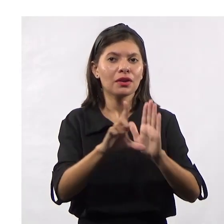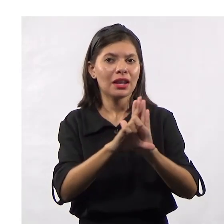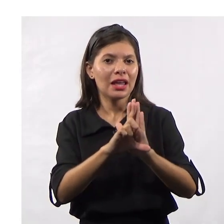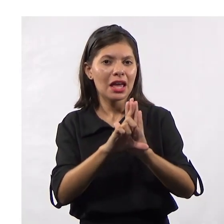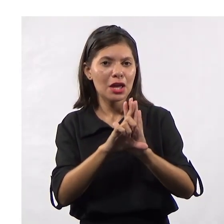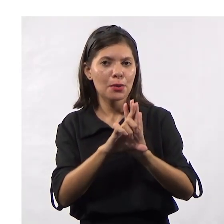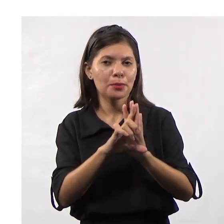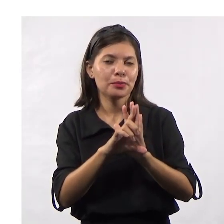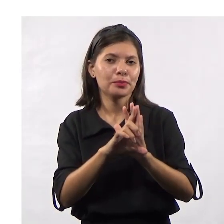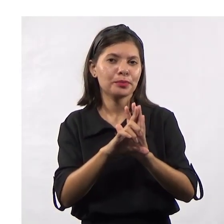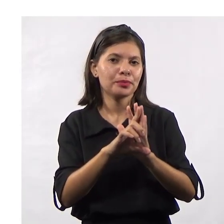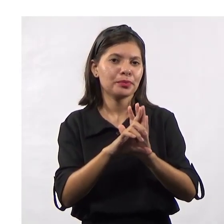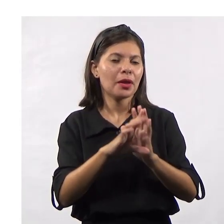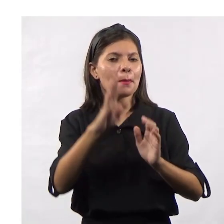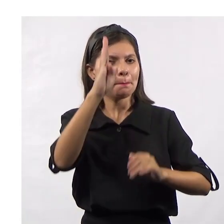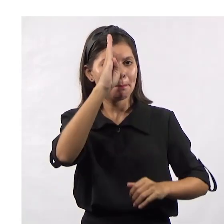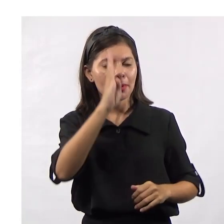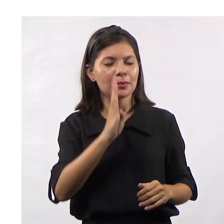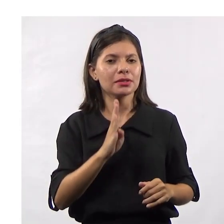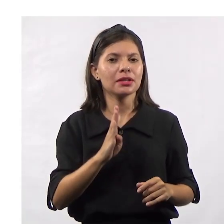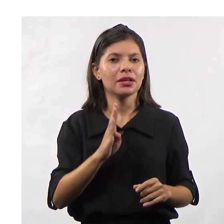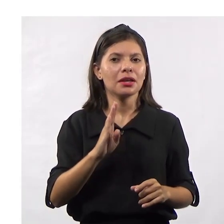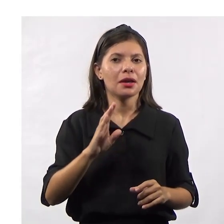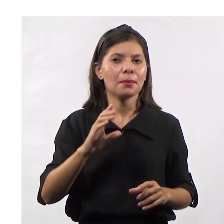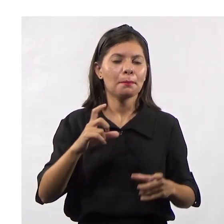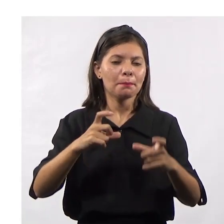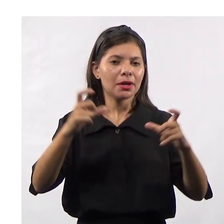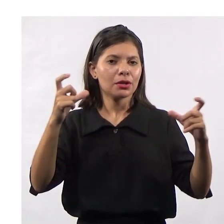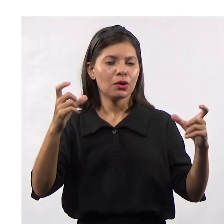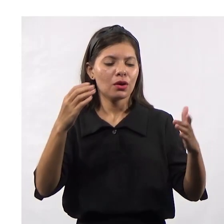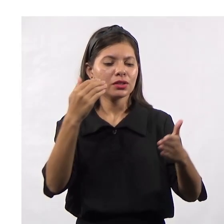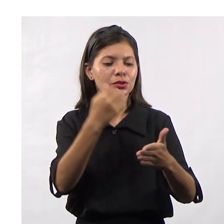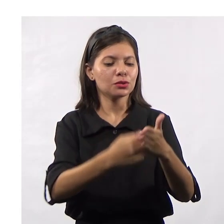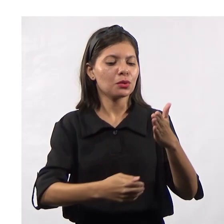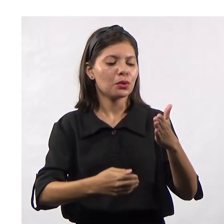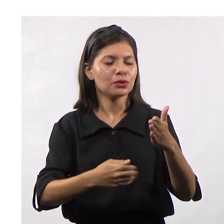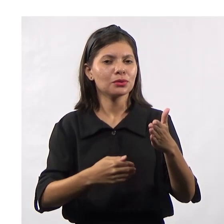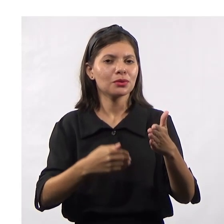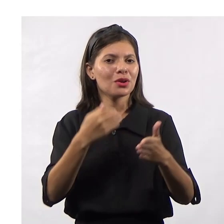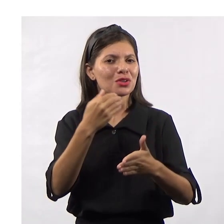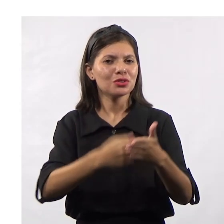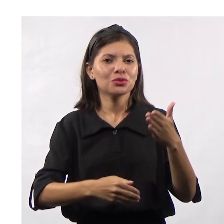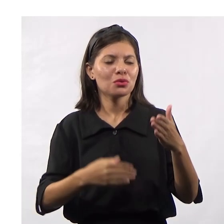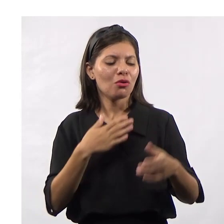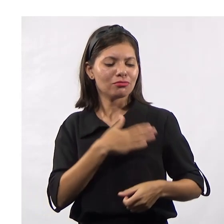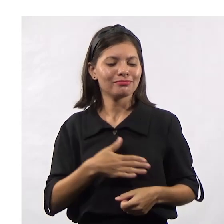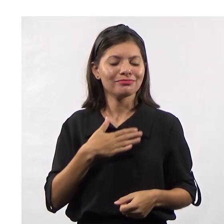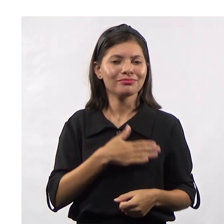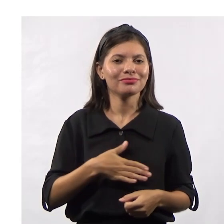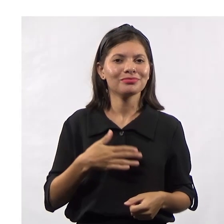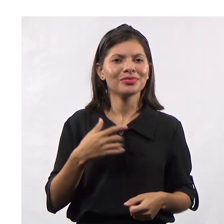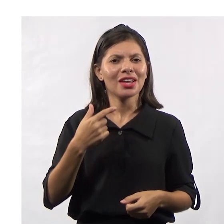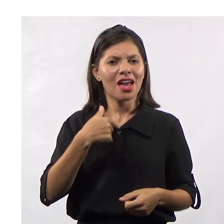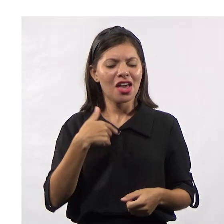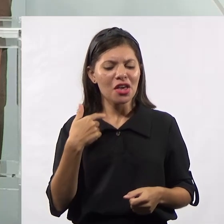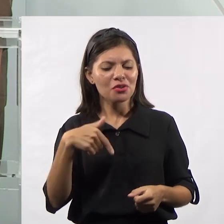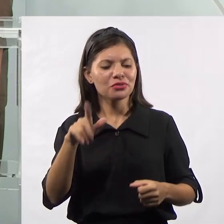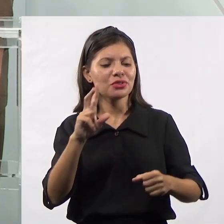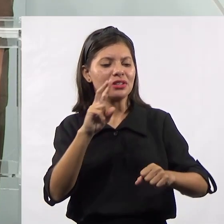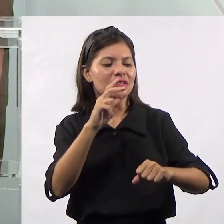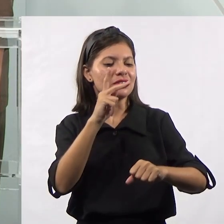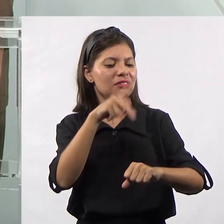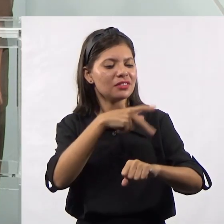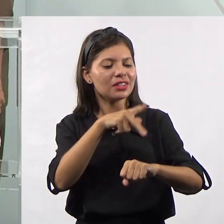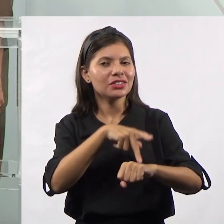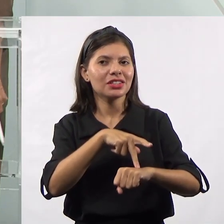ela que não é boba nem nada, que é bem brasileira, trouxe o maior desconto. Quem não gosta de um desconto, né? Uma vez eu tava